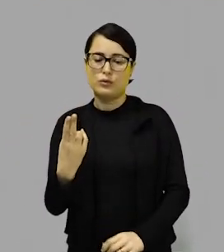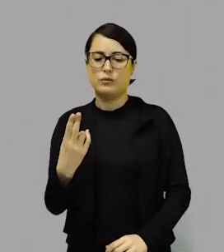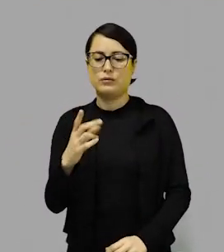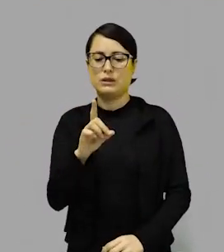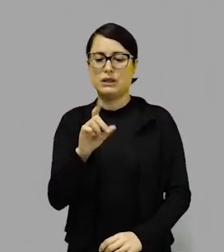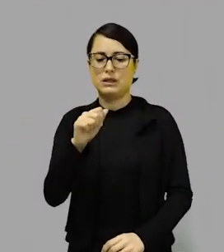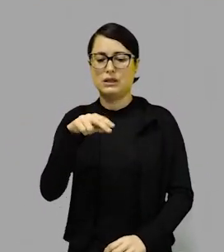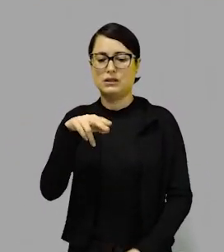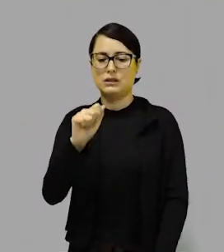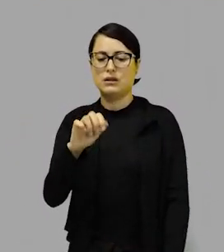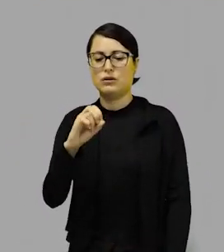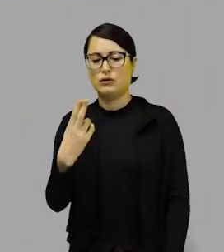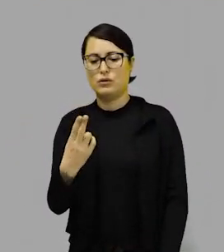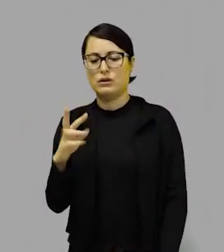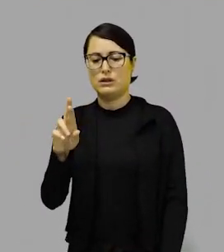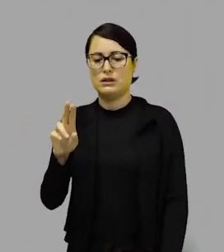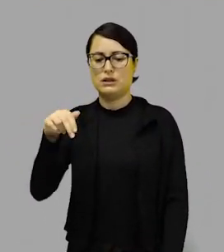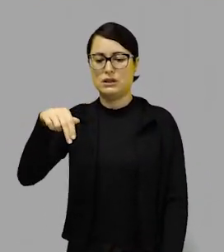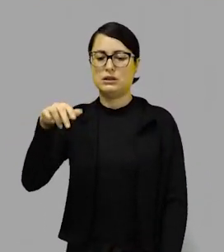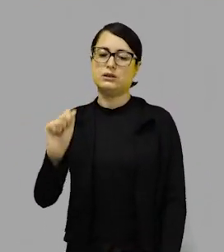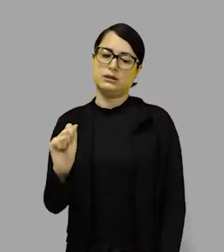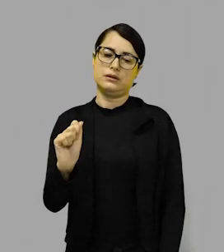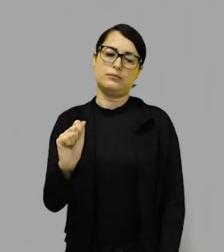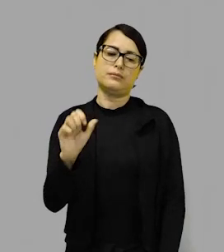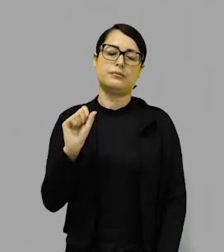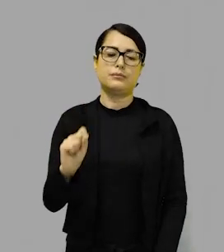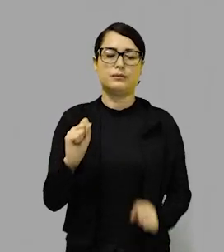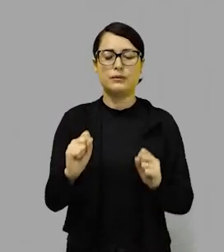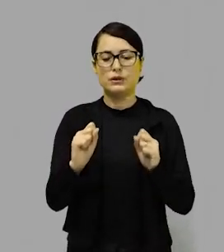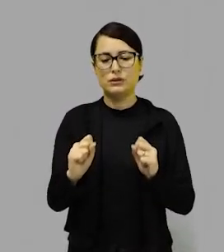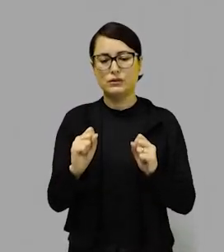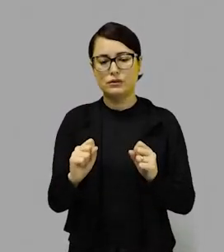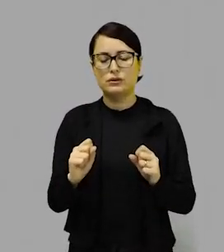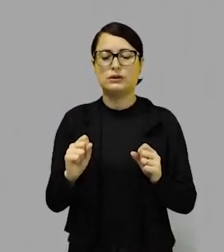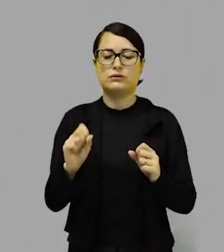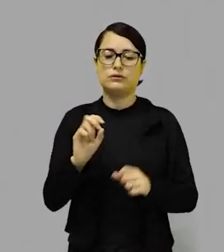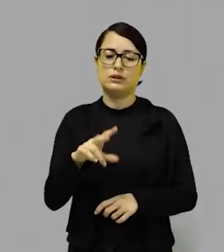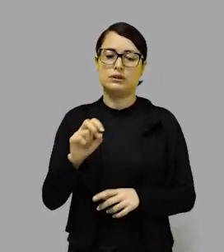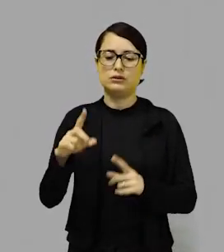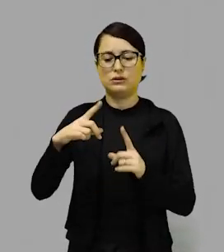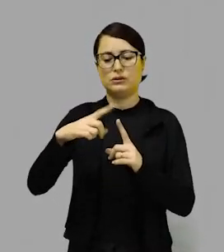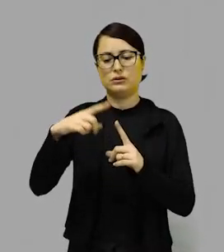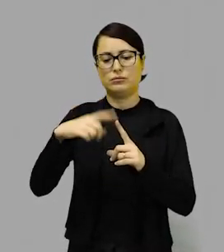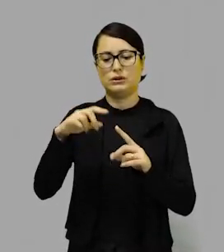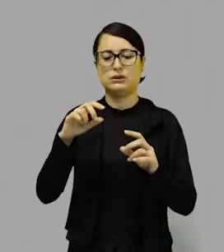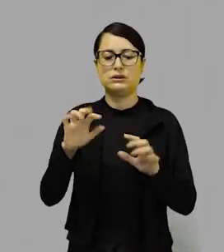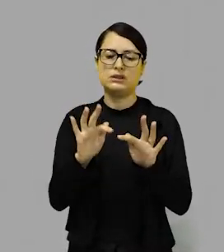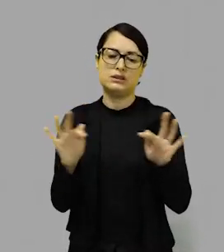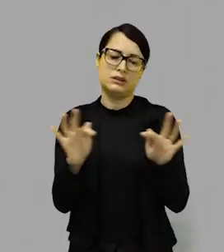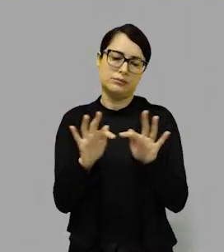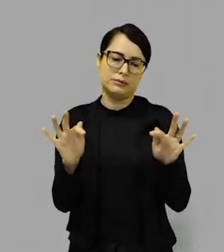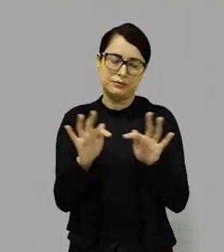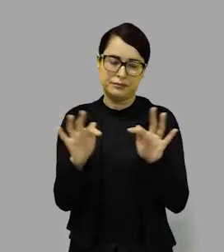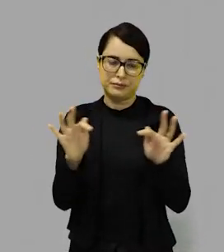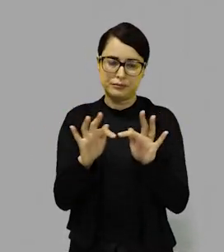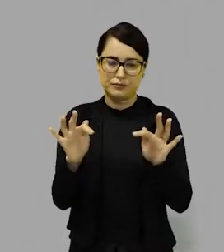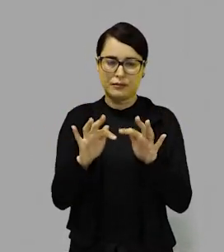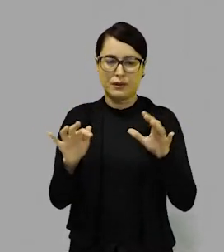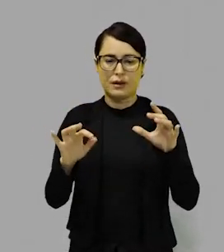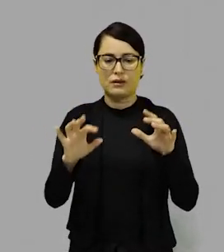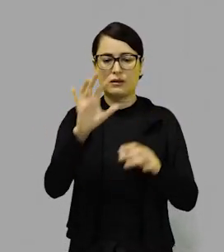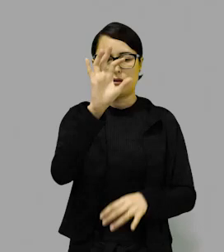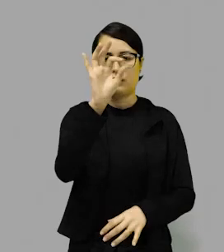pode ser RNA. Esse é o tipo de vírus mais simples que existe. Ele só tem uma